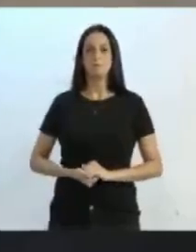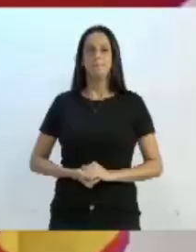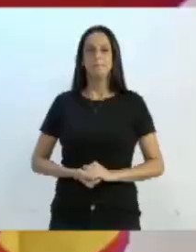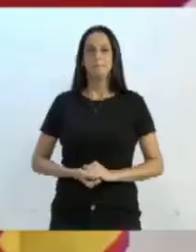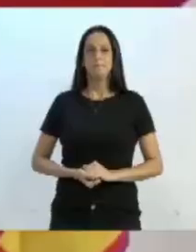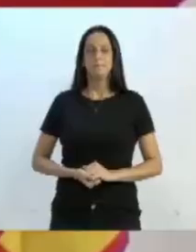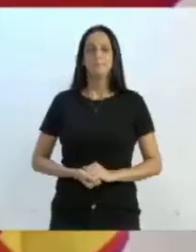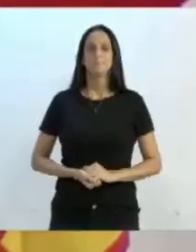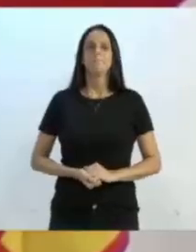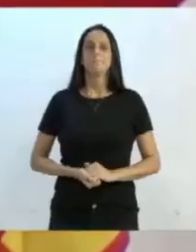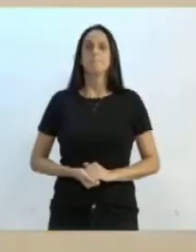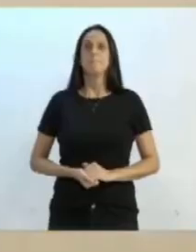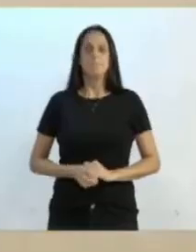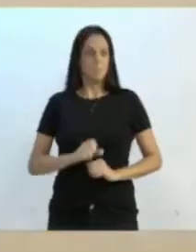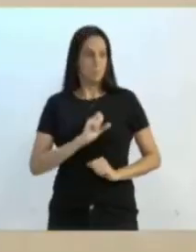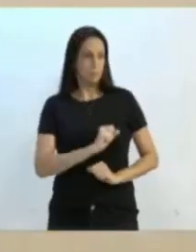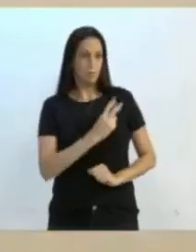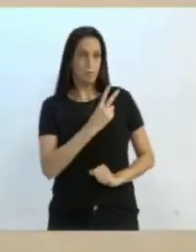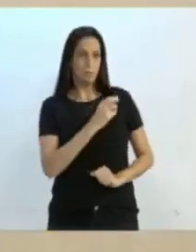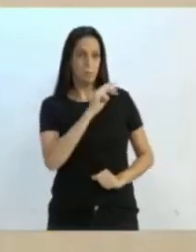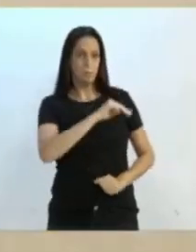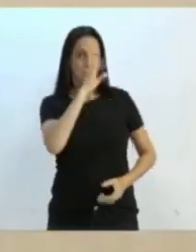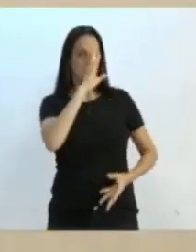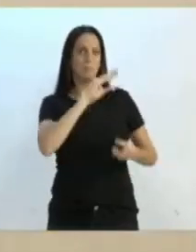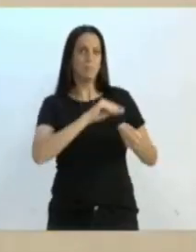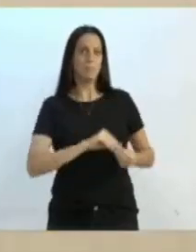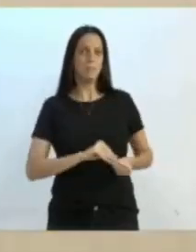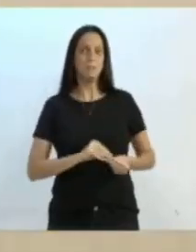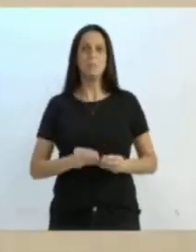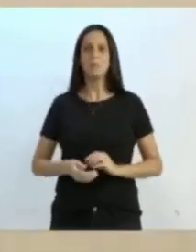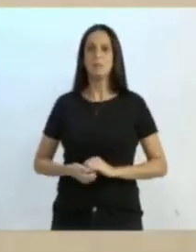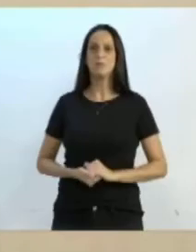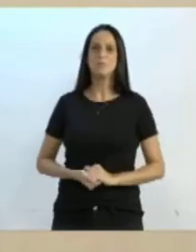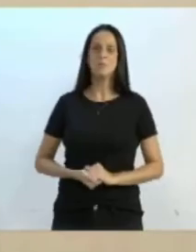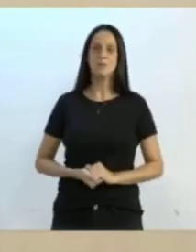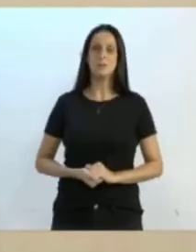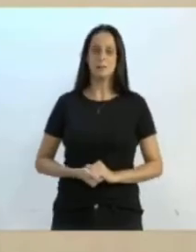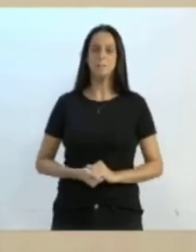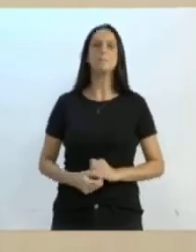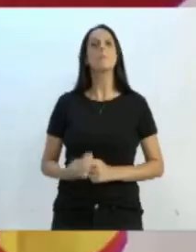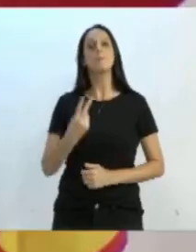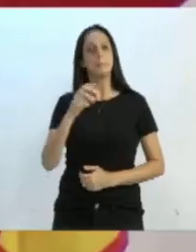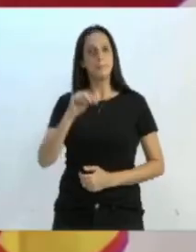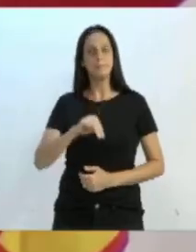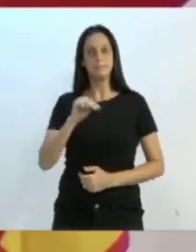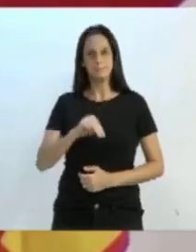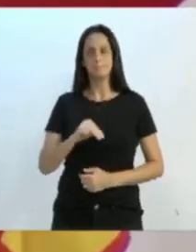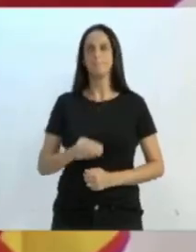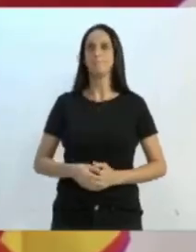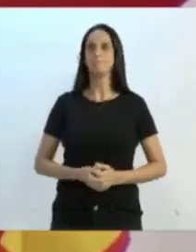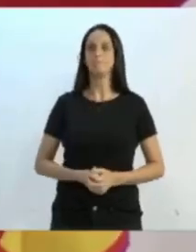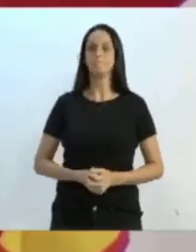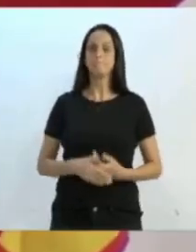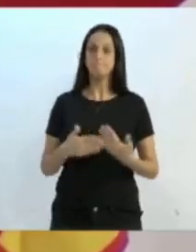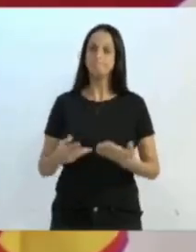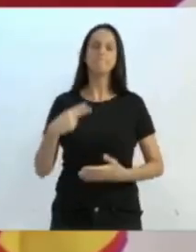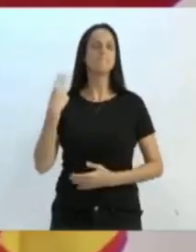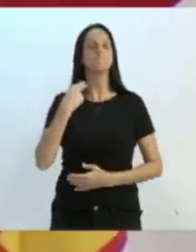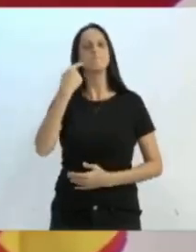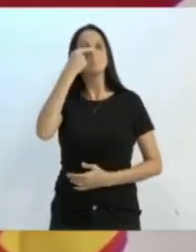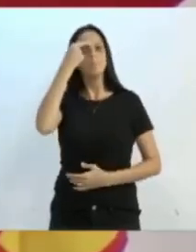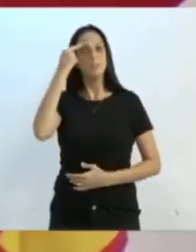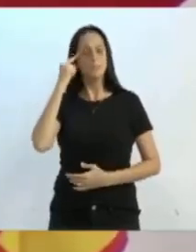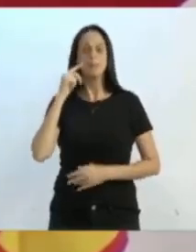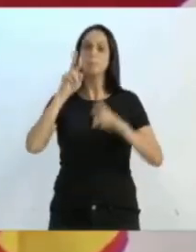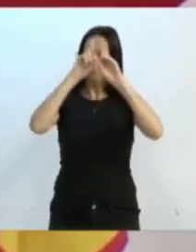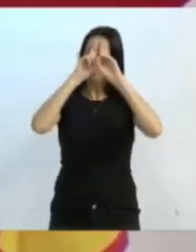Concede mais 2 minutos, por favor. Mais 2 minutos, a Vossa Excelência. Vereador Ito, eu também